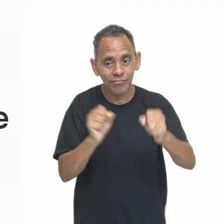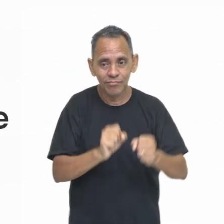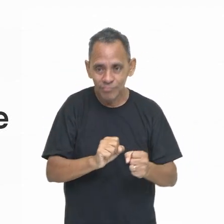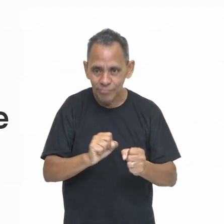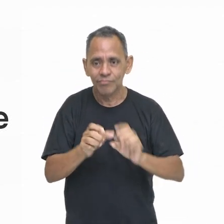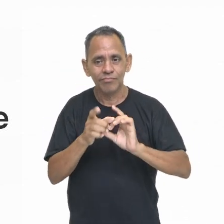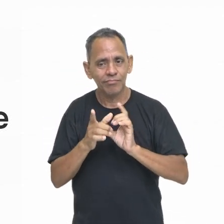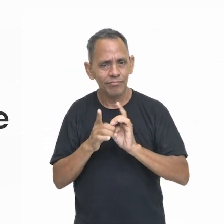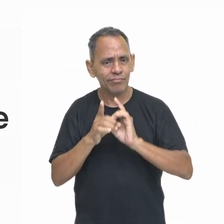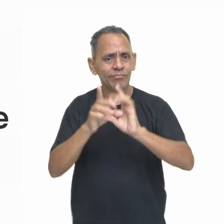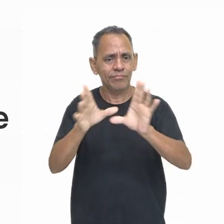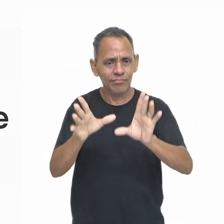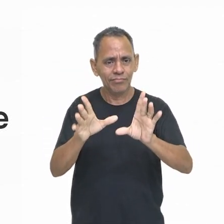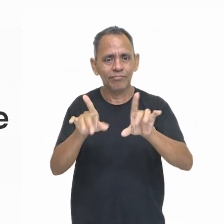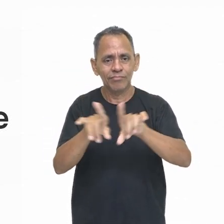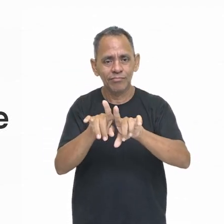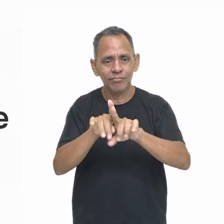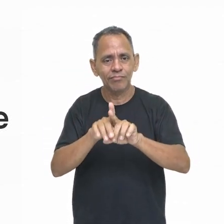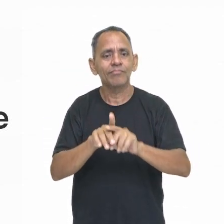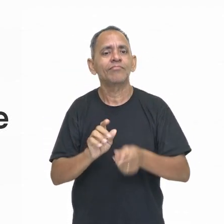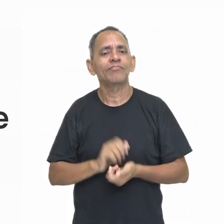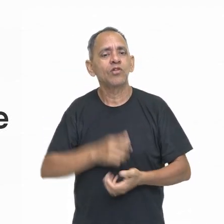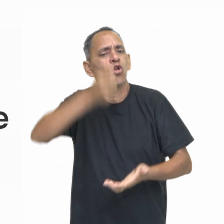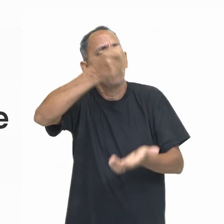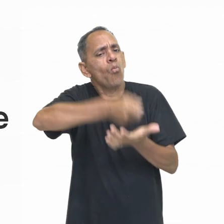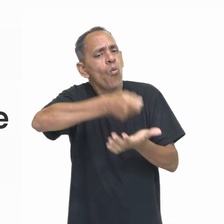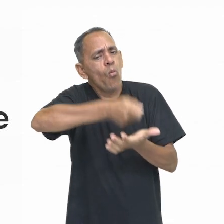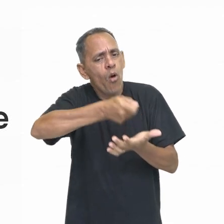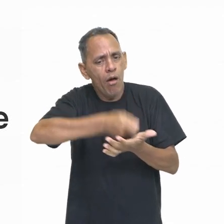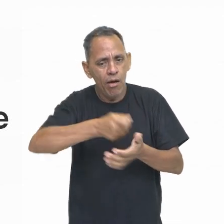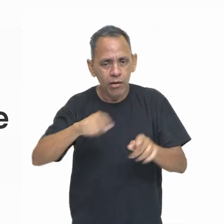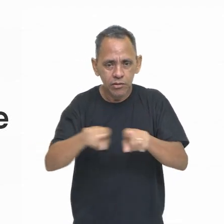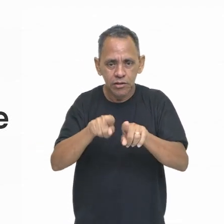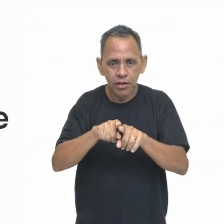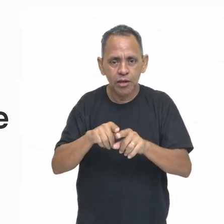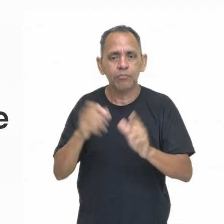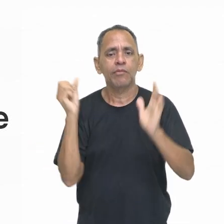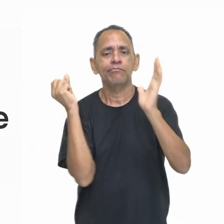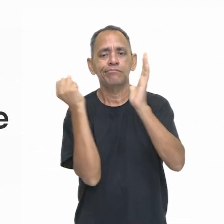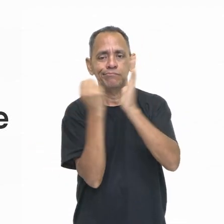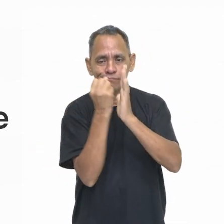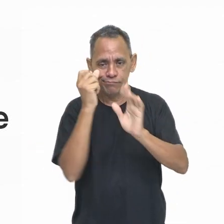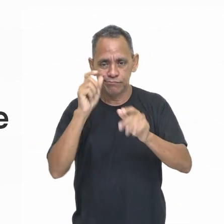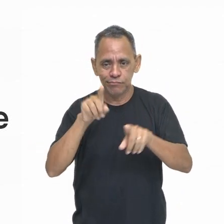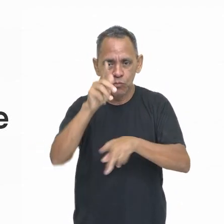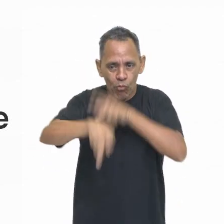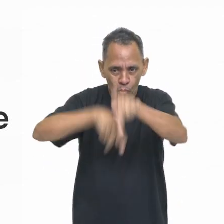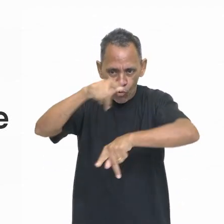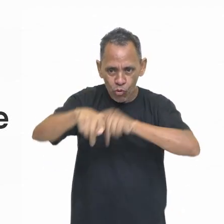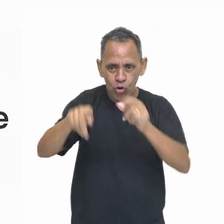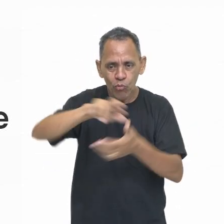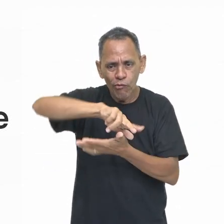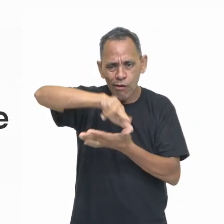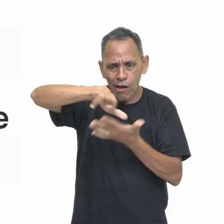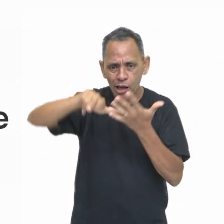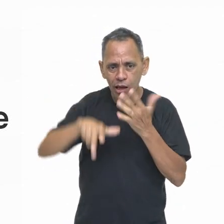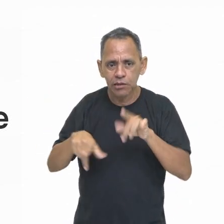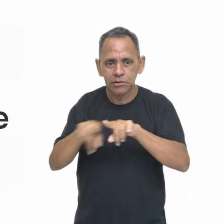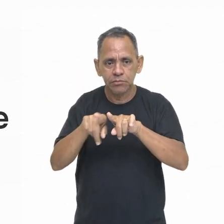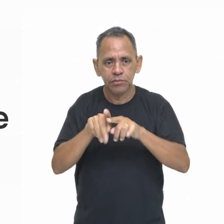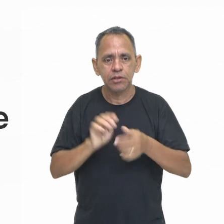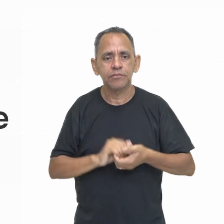poder, democracia, autoritarismo, patrimonialismo, populismo e